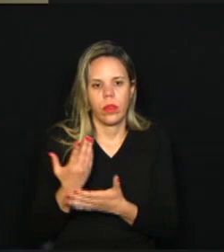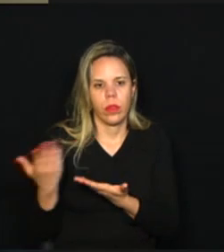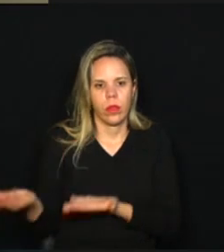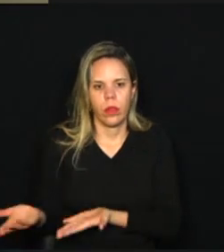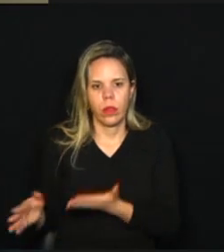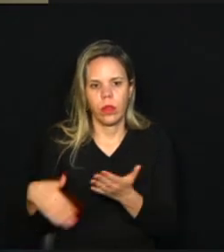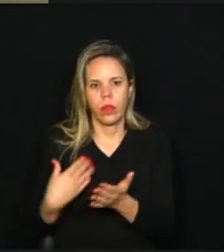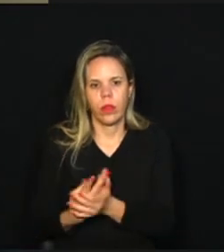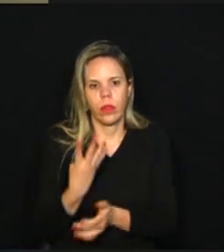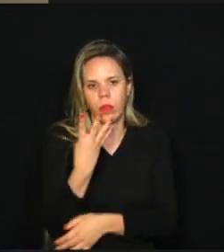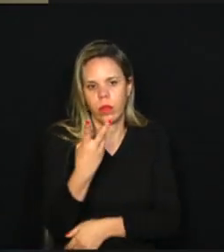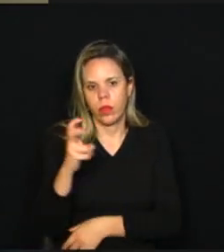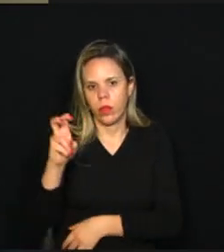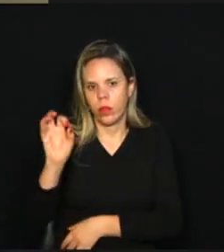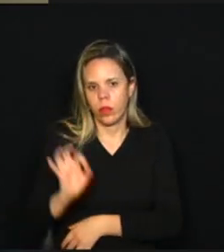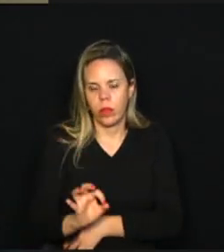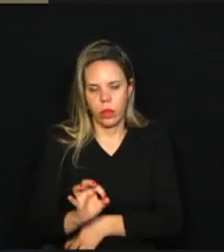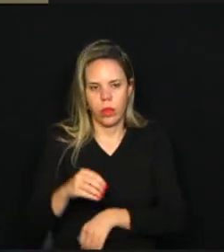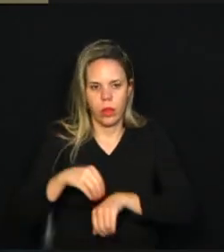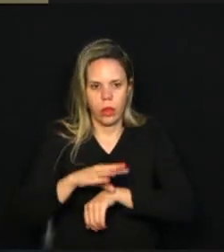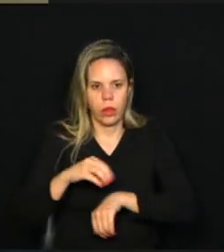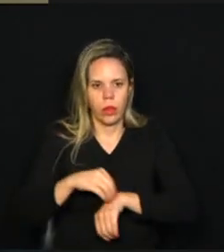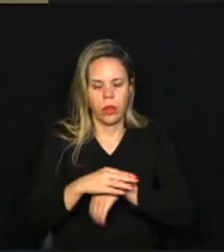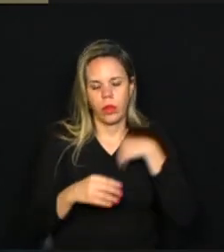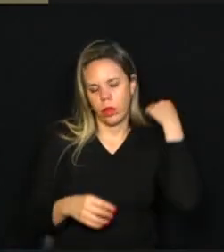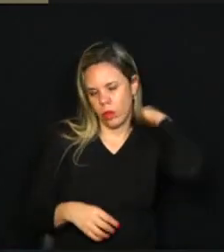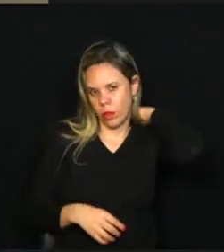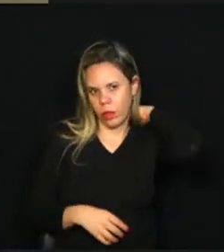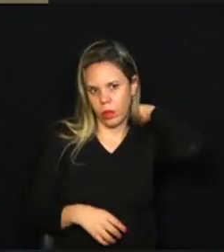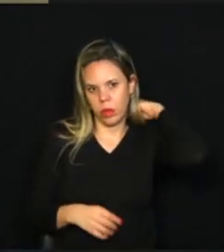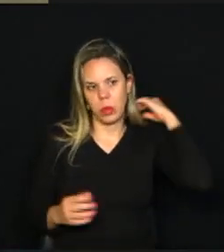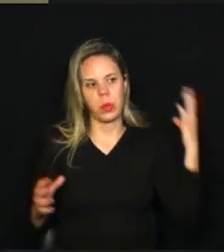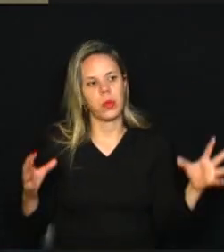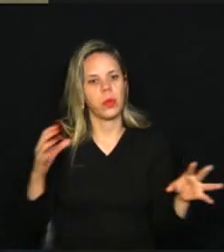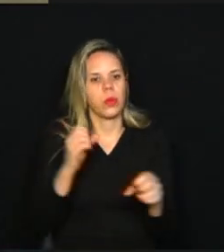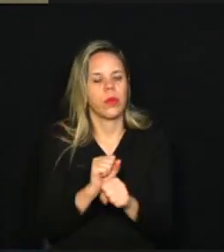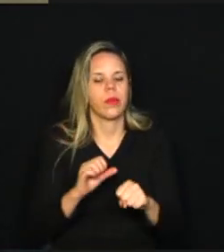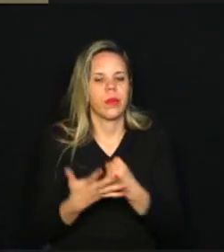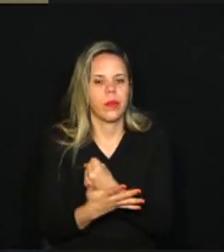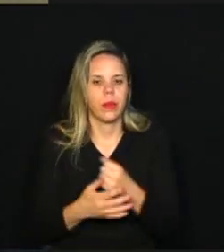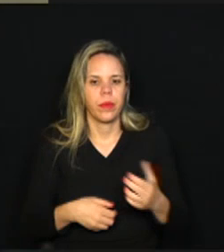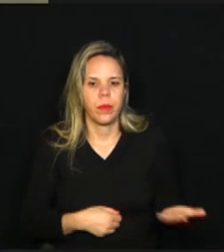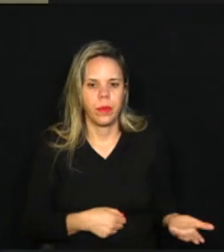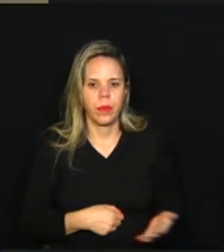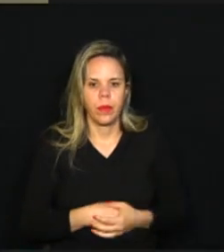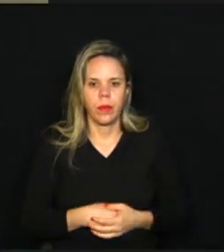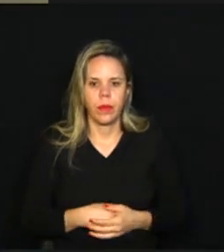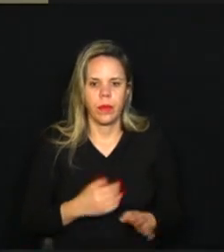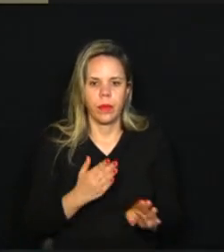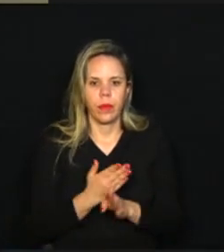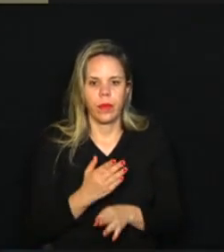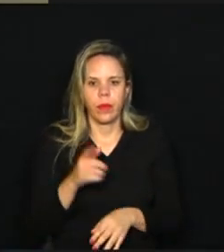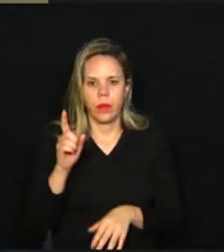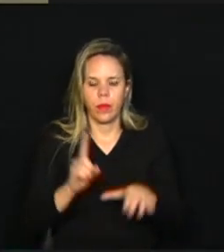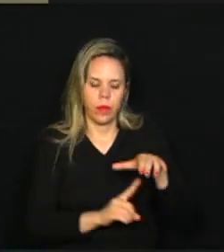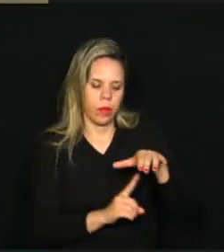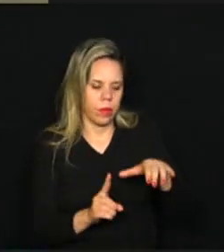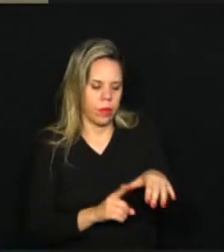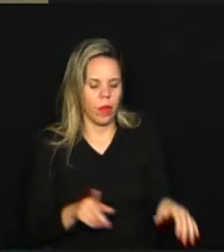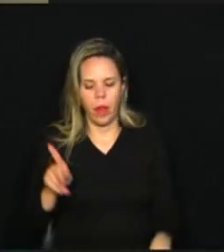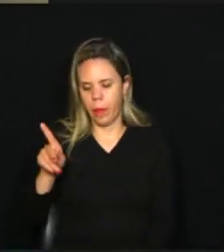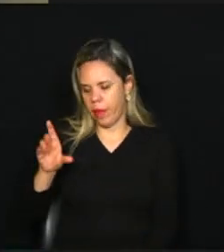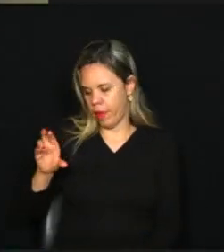até 45% das transmissões totais de coronavírus. Então, a atuação para você identificar o paciente que é PCR